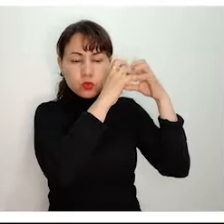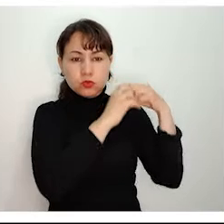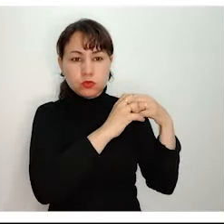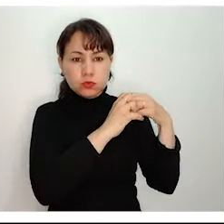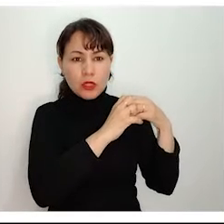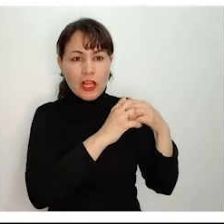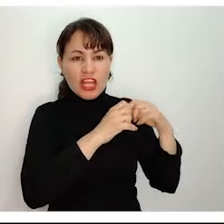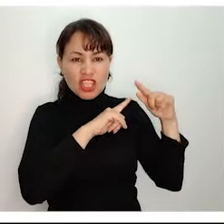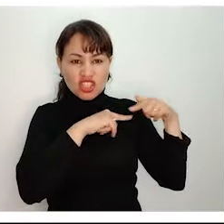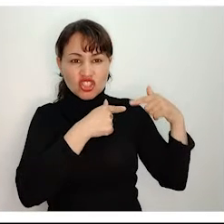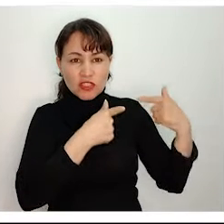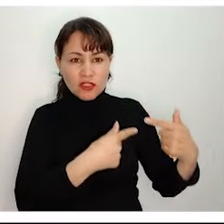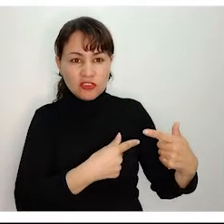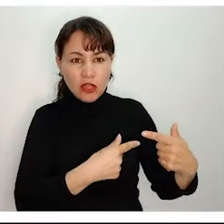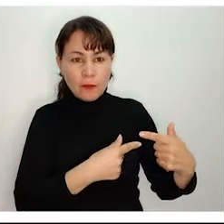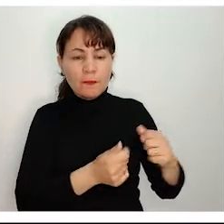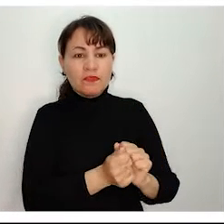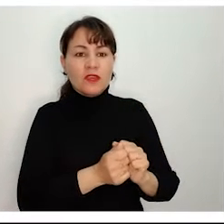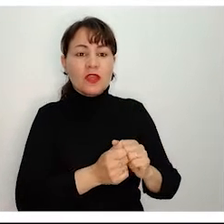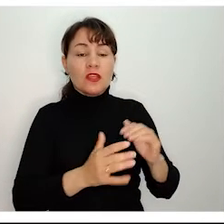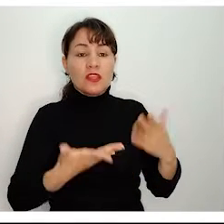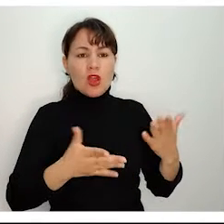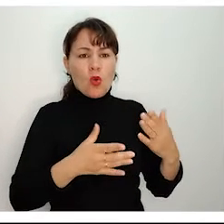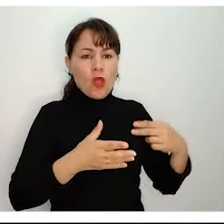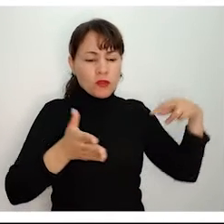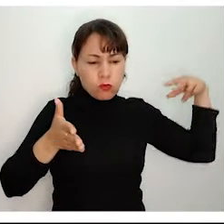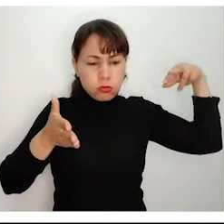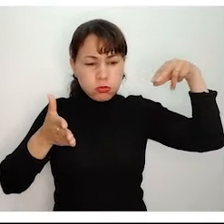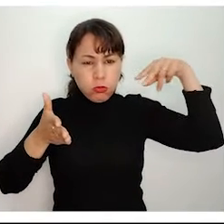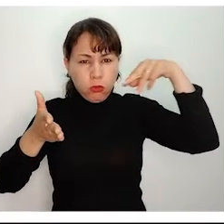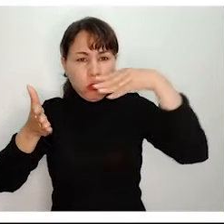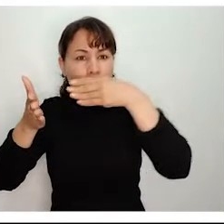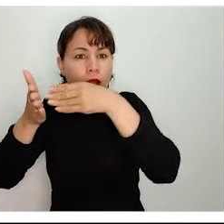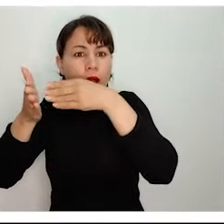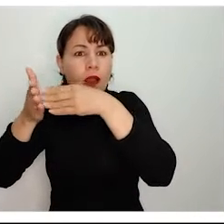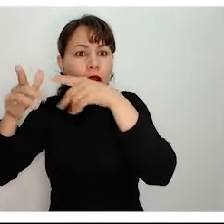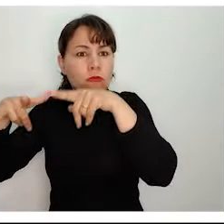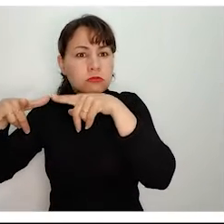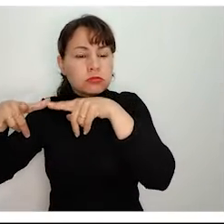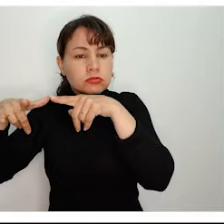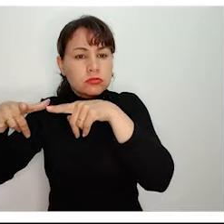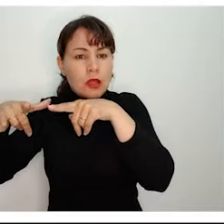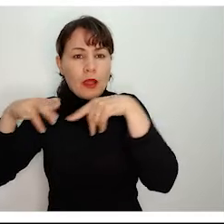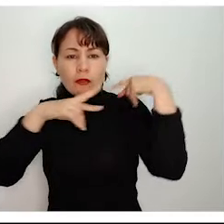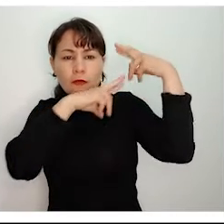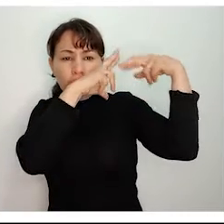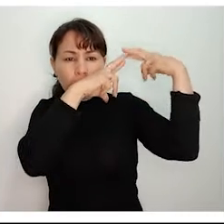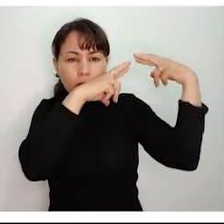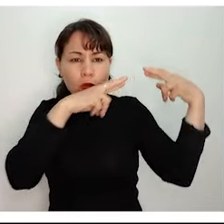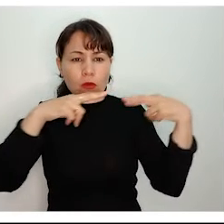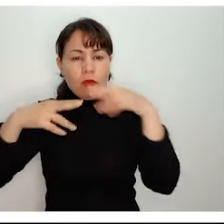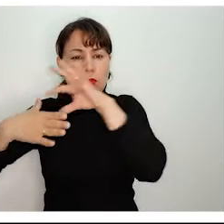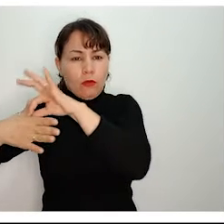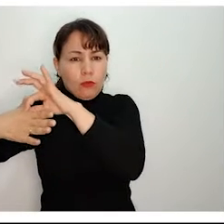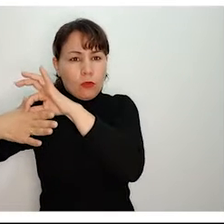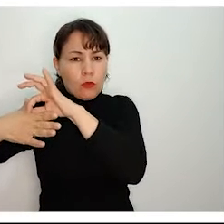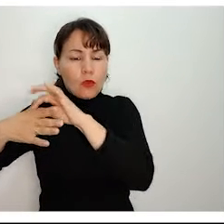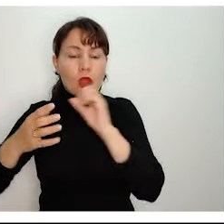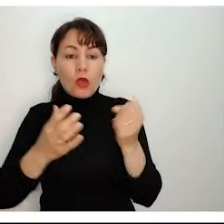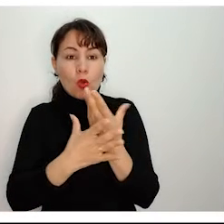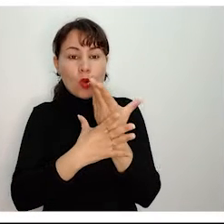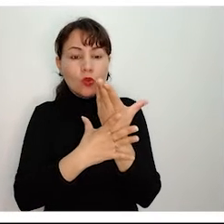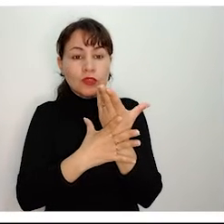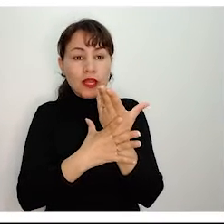nosso código genético e por isso que esse deslocamento, essa movimentação das células, que são os neurônios,